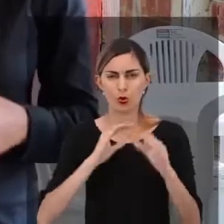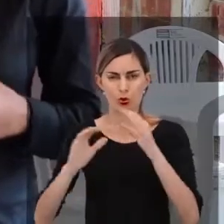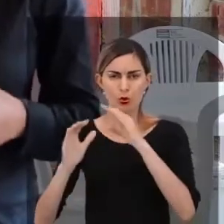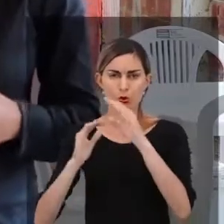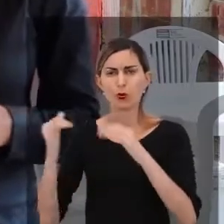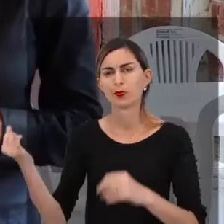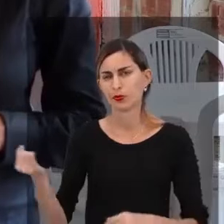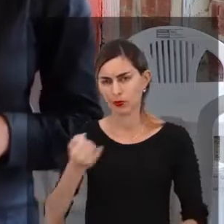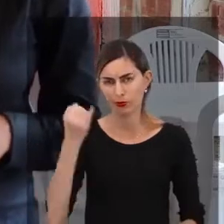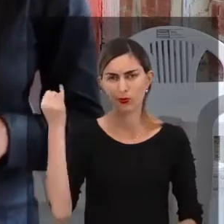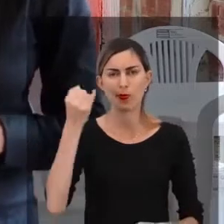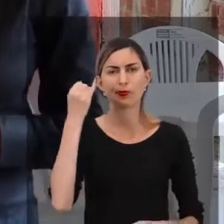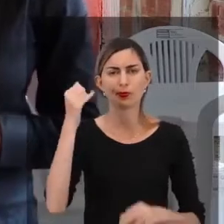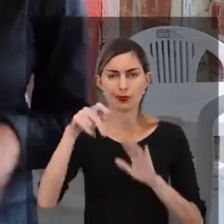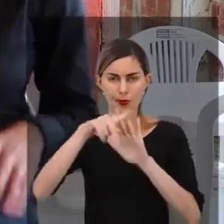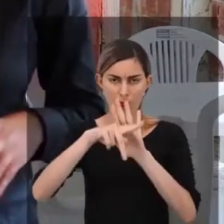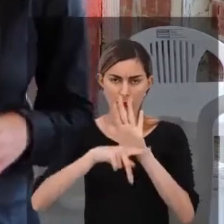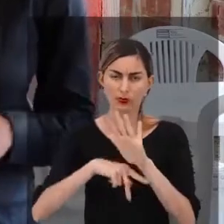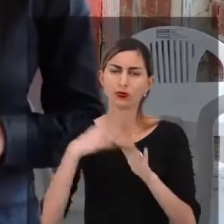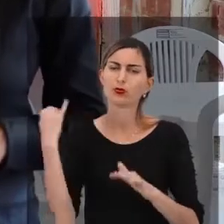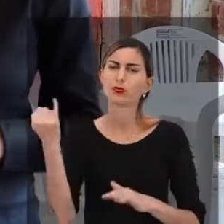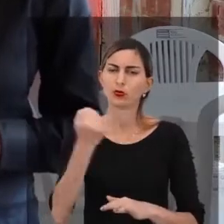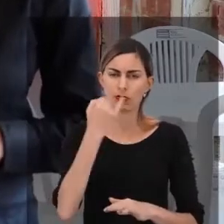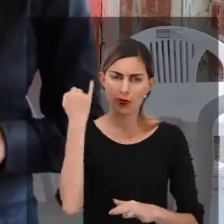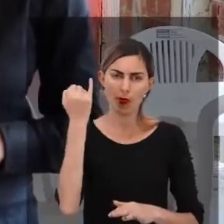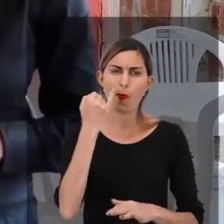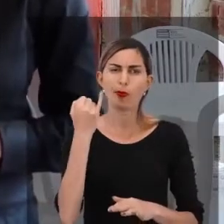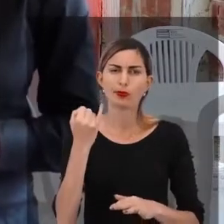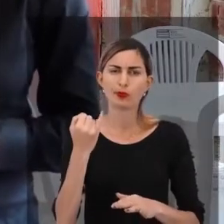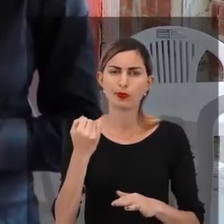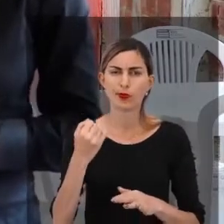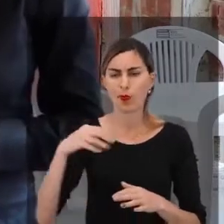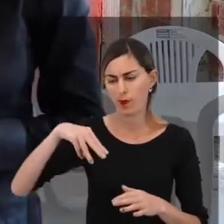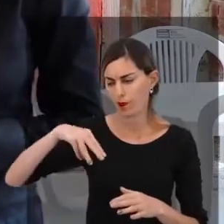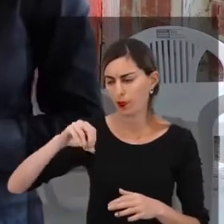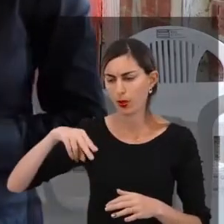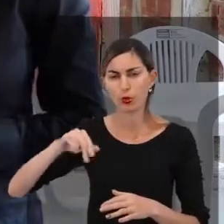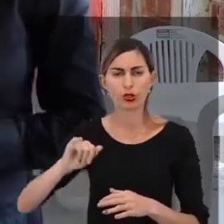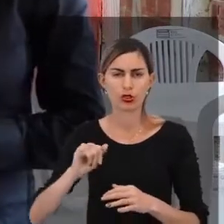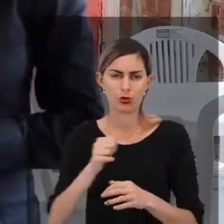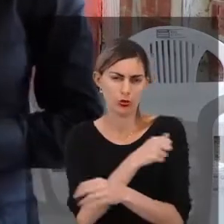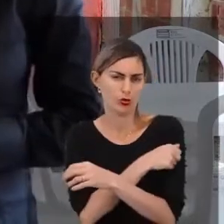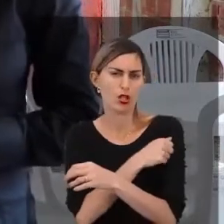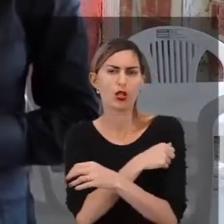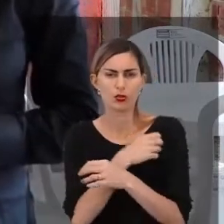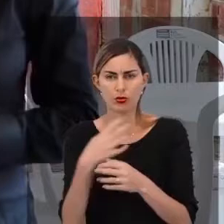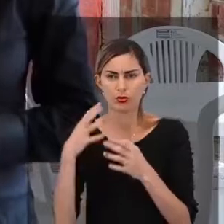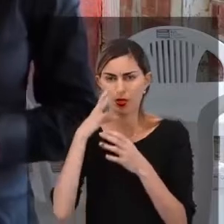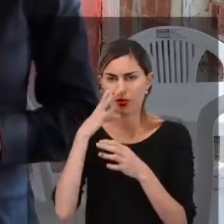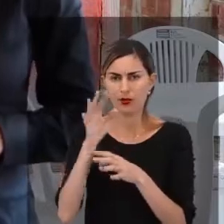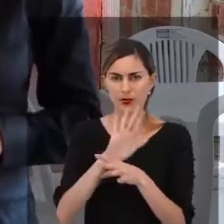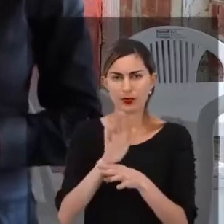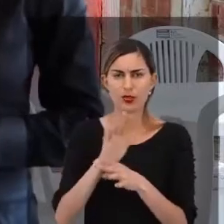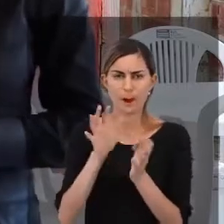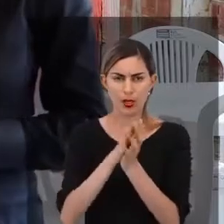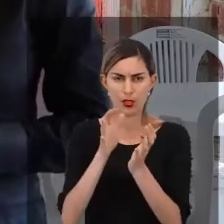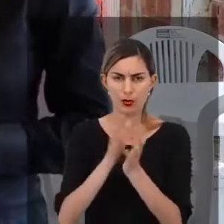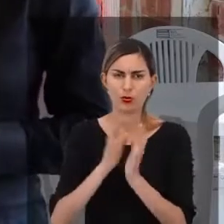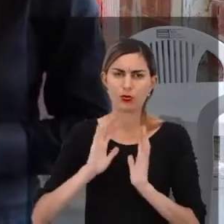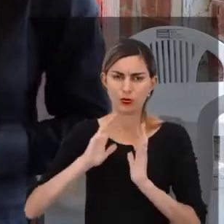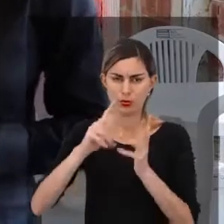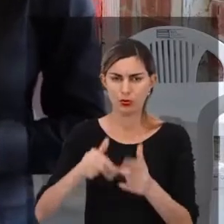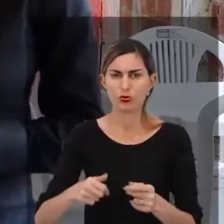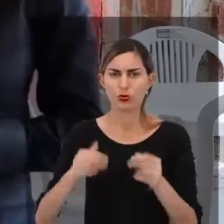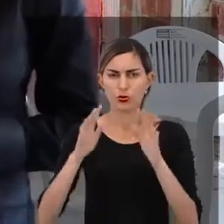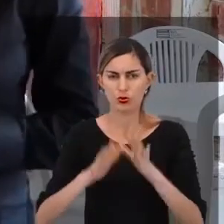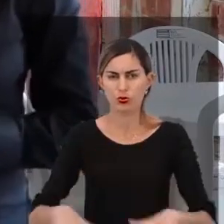a comunicação é muito importante. O planejar é importante na obra. Né? Monique, para esses alunos que estão nos assistindo a nível de Pernambuco